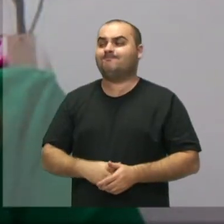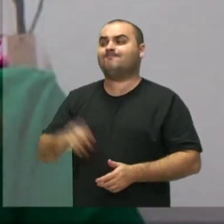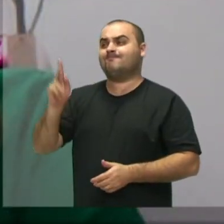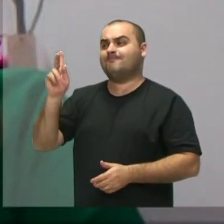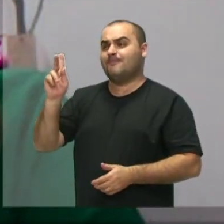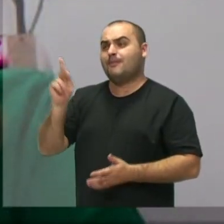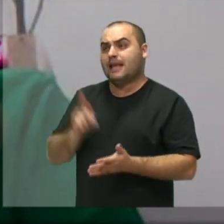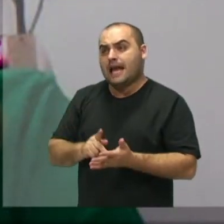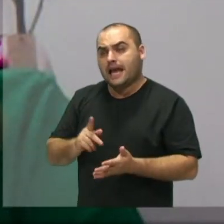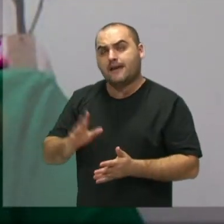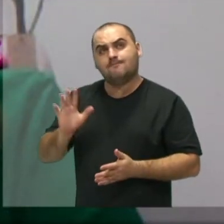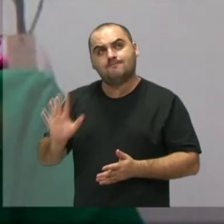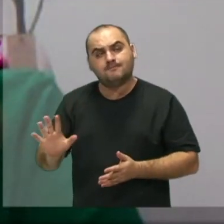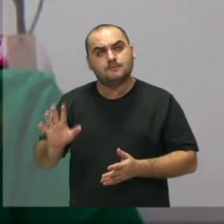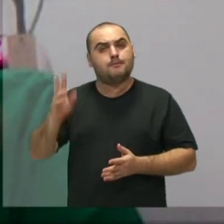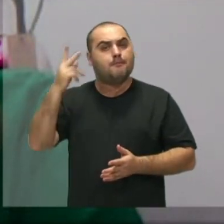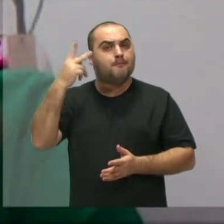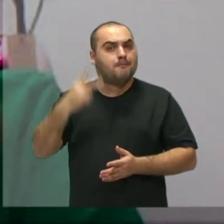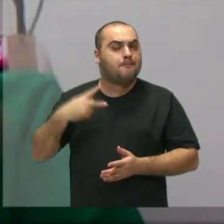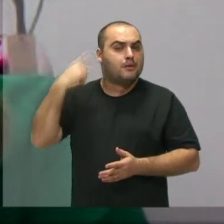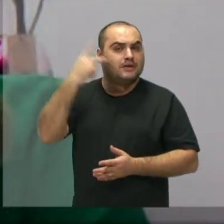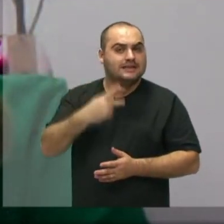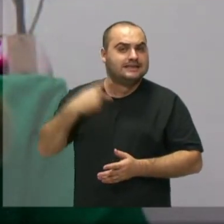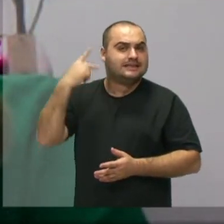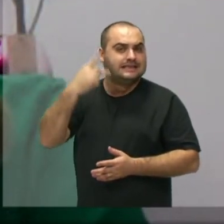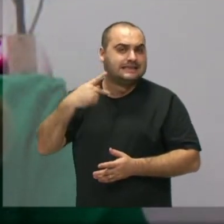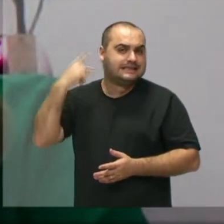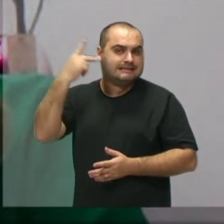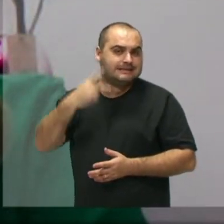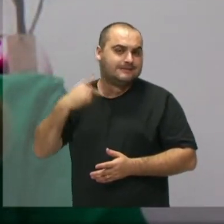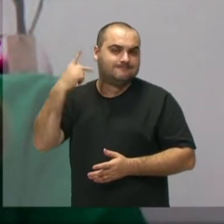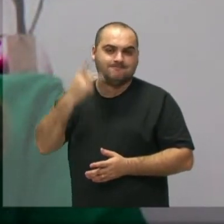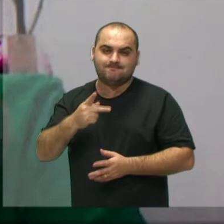Eu acho que a política ela ainda tem um olhar muito